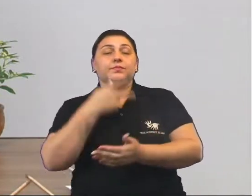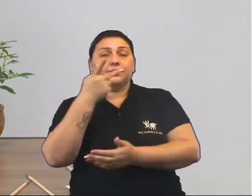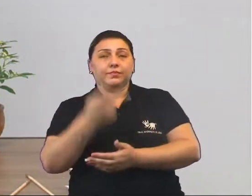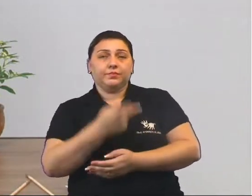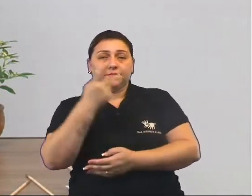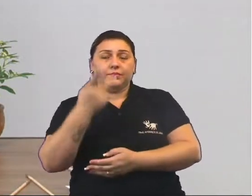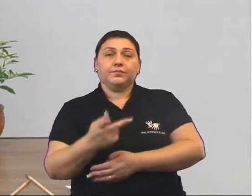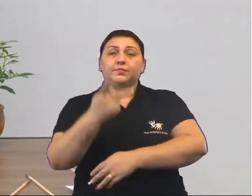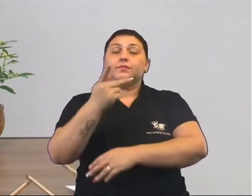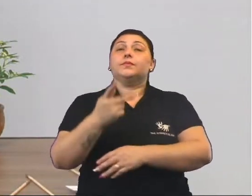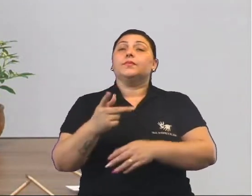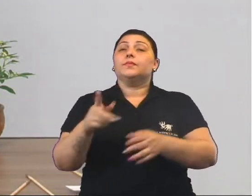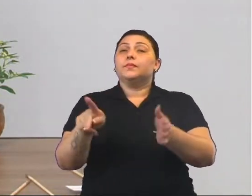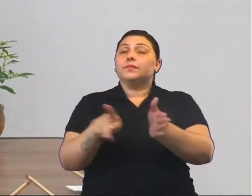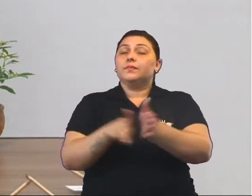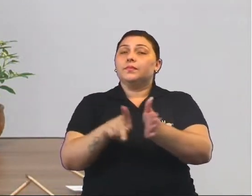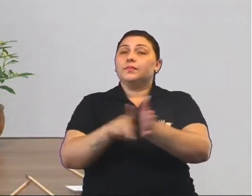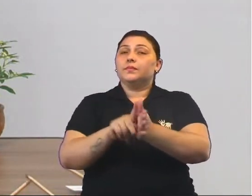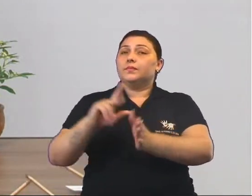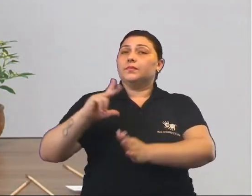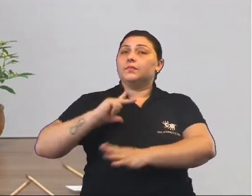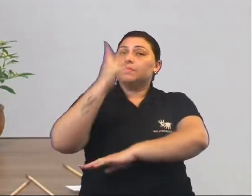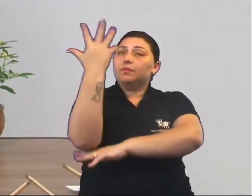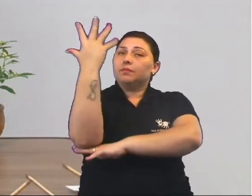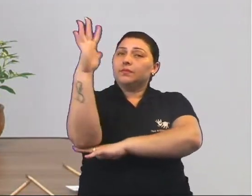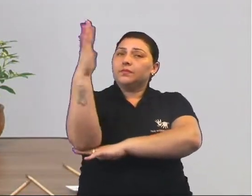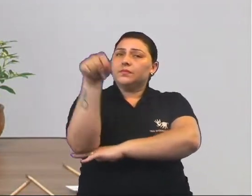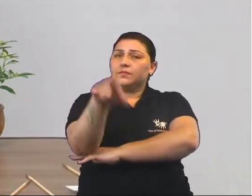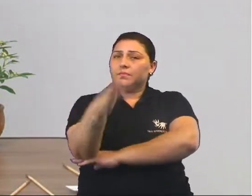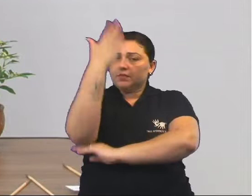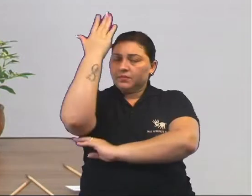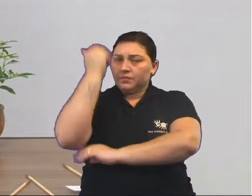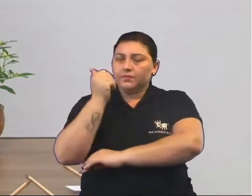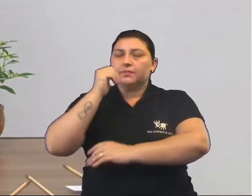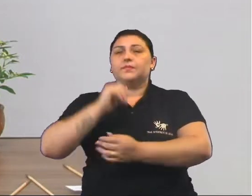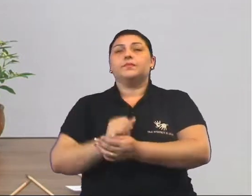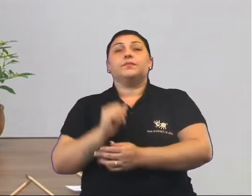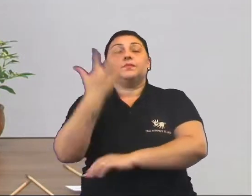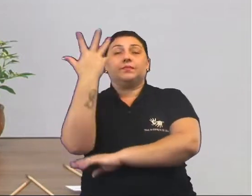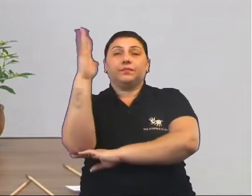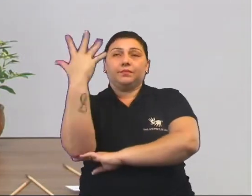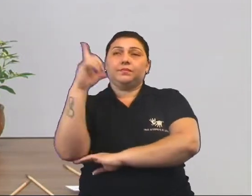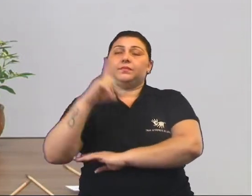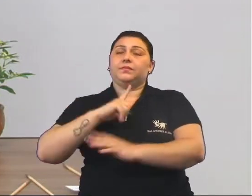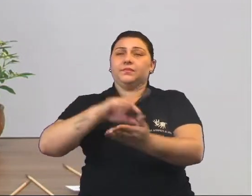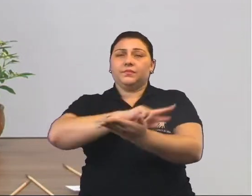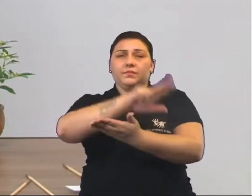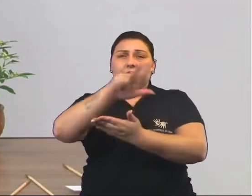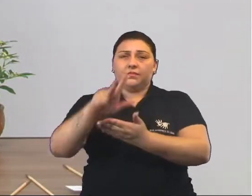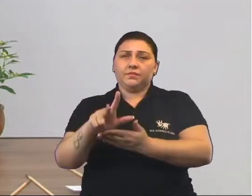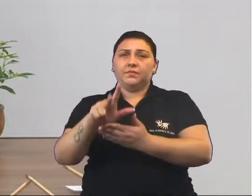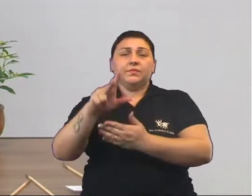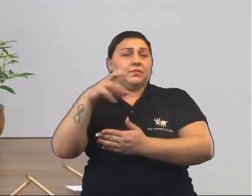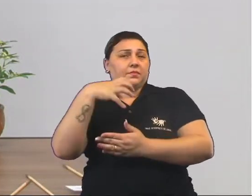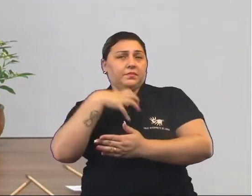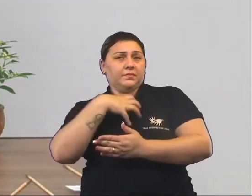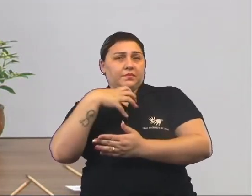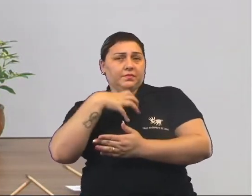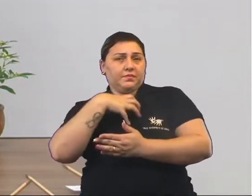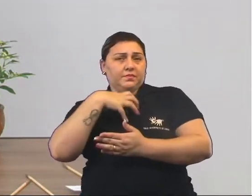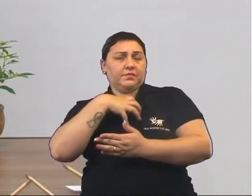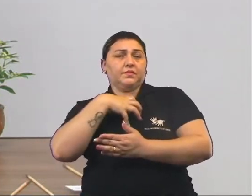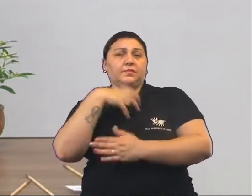falar sobre as partes das plantas. Você sabia que as plantas têm várias partes? Isso